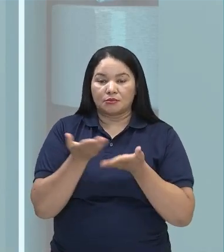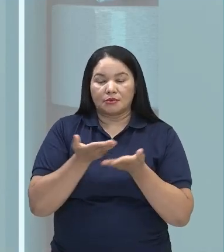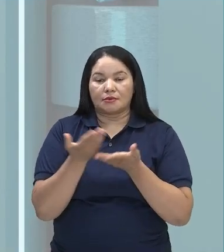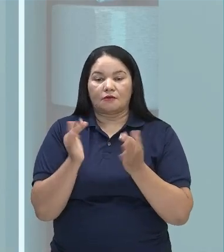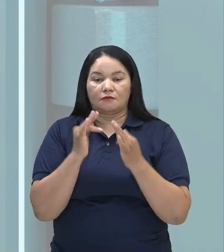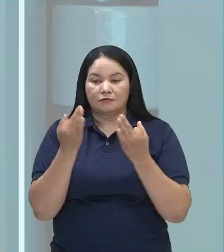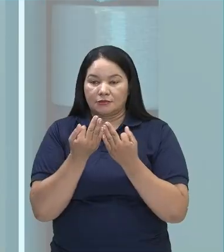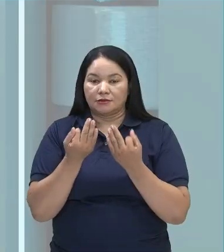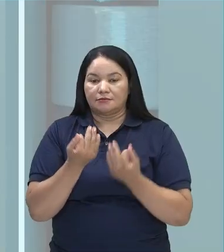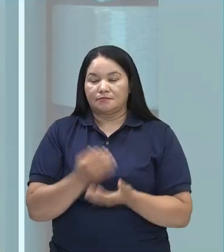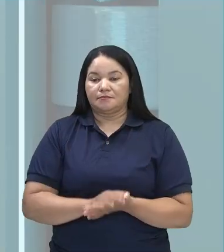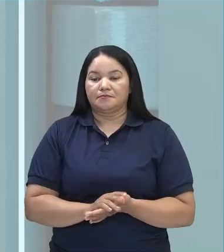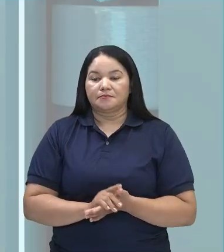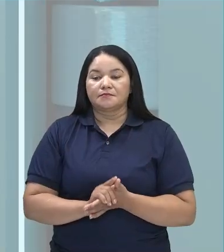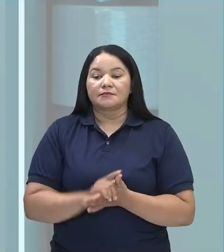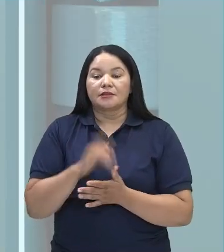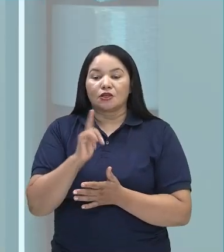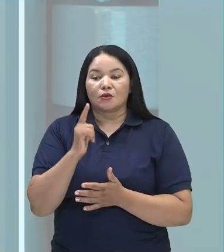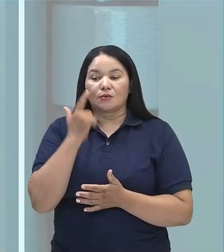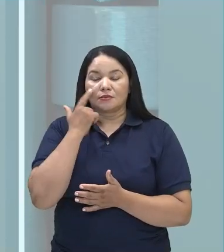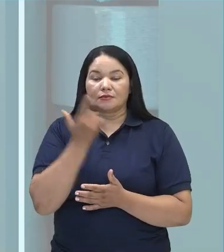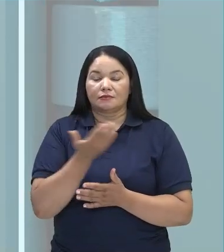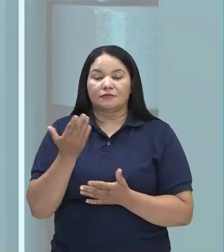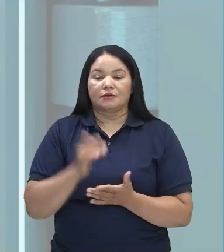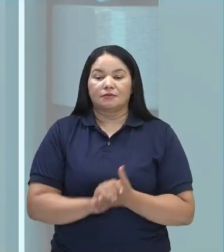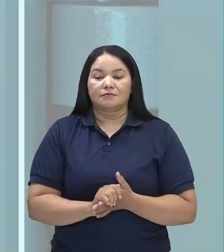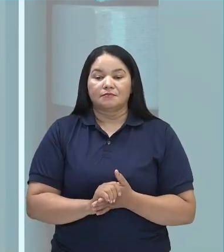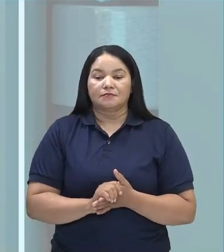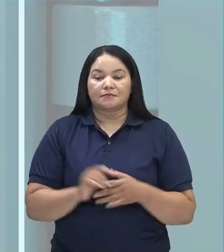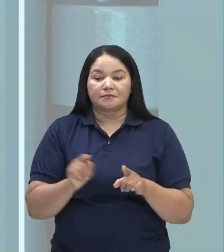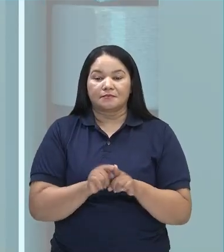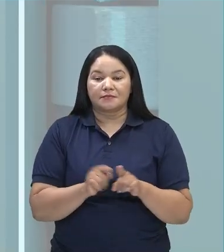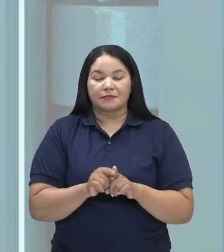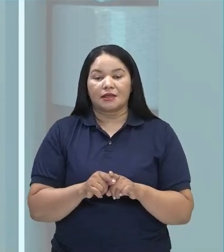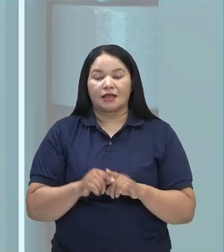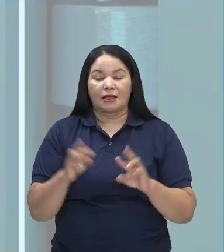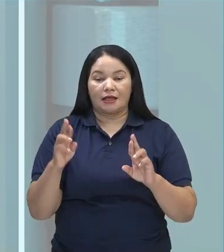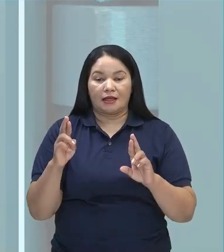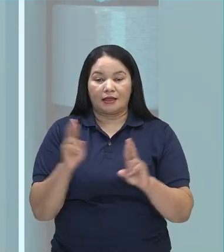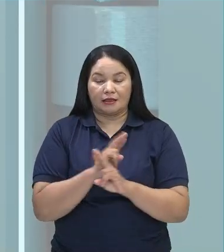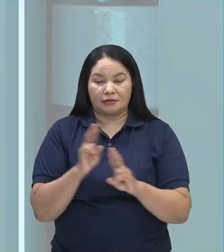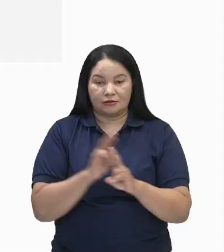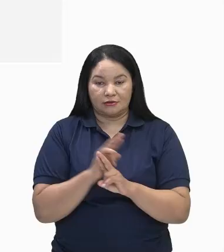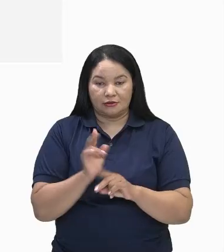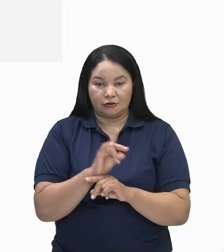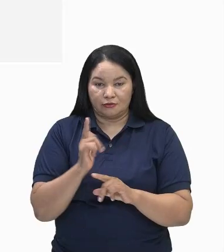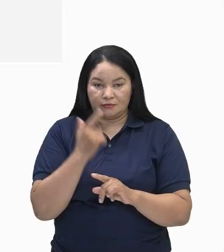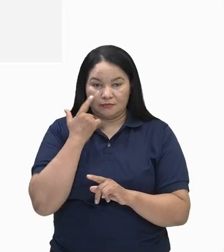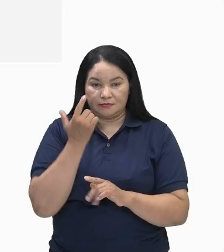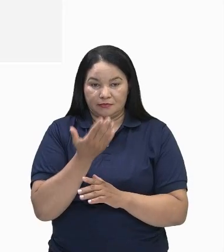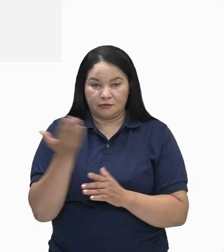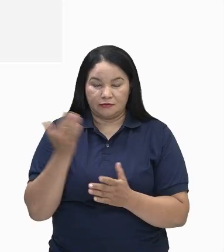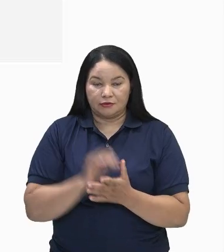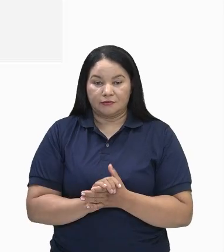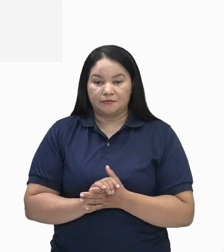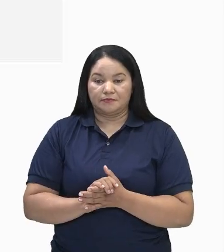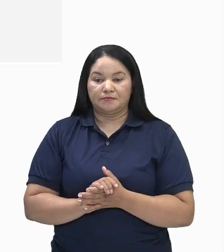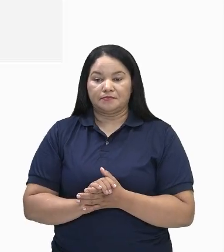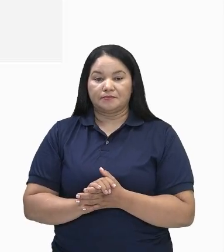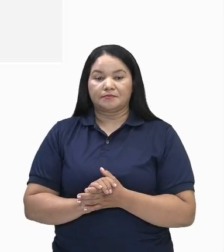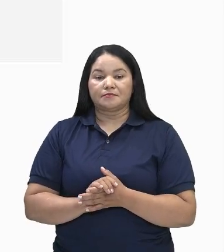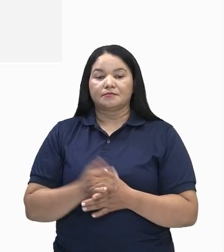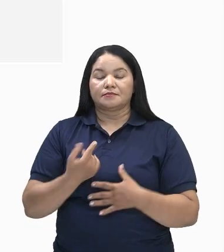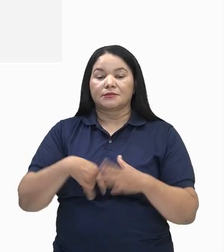E agora a gente vai ver, né, dentro do que nós falamos, agora separadinho aqui do quadro, o